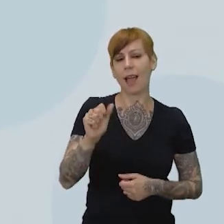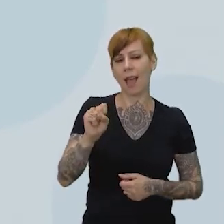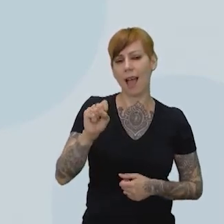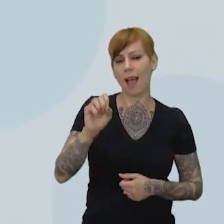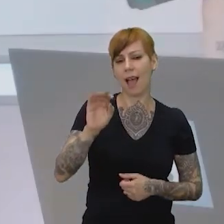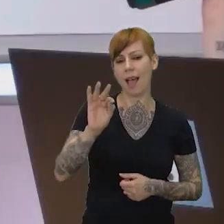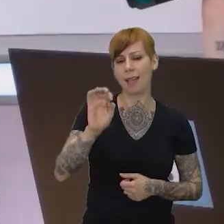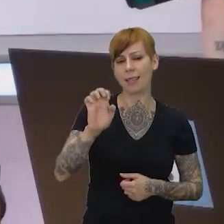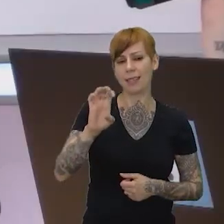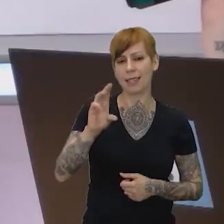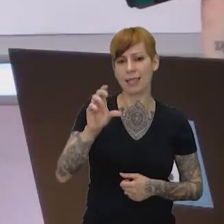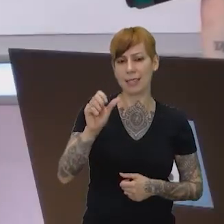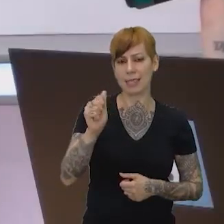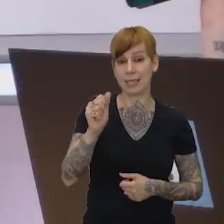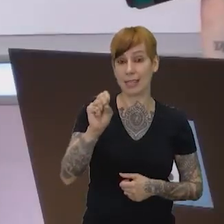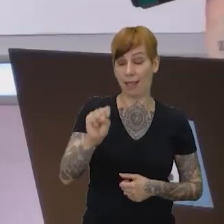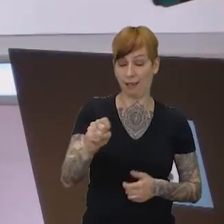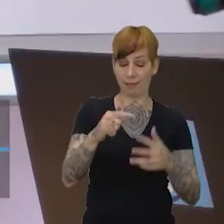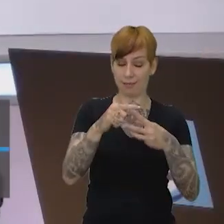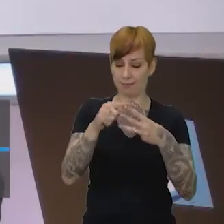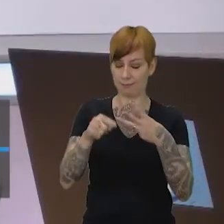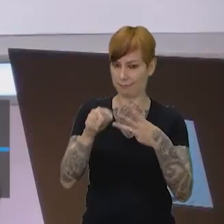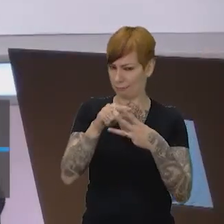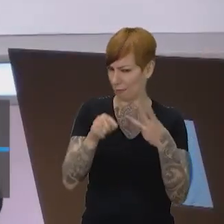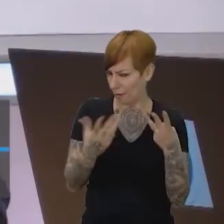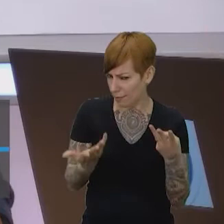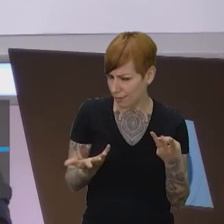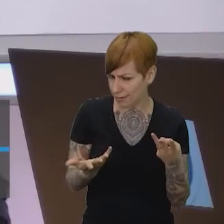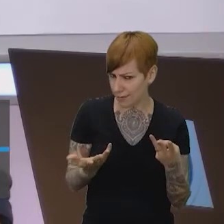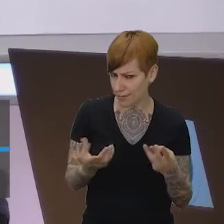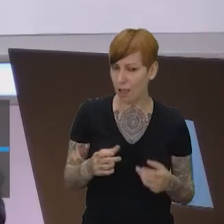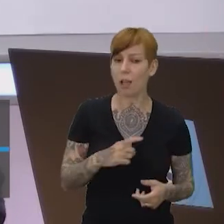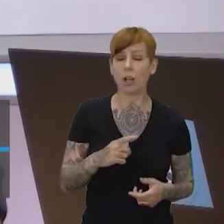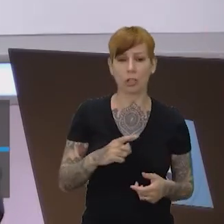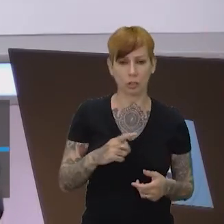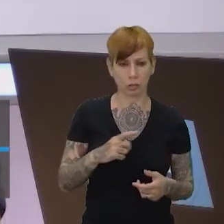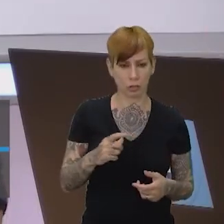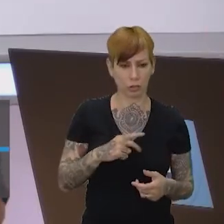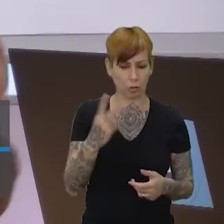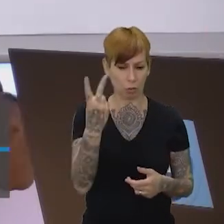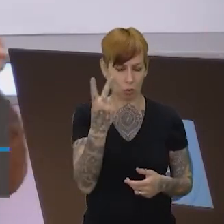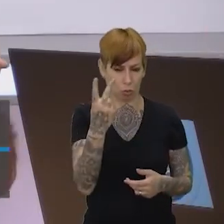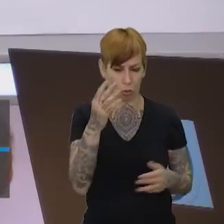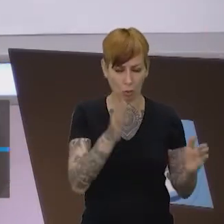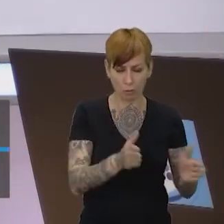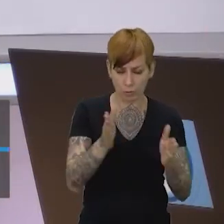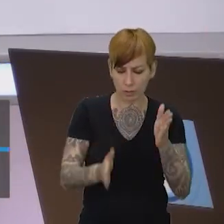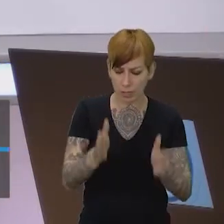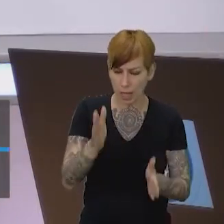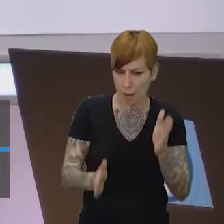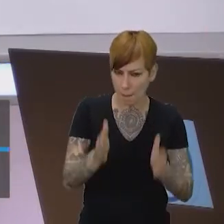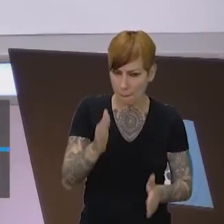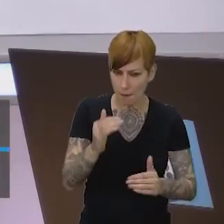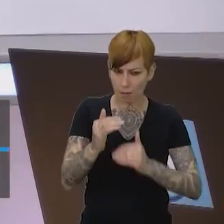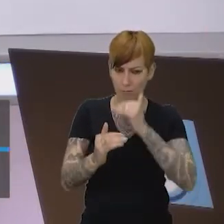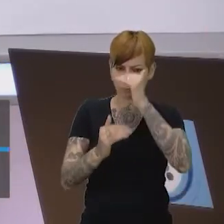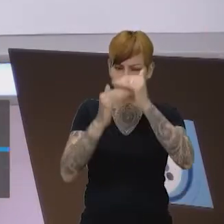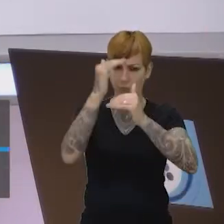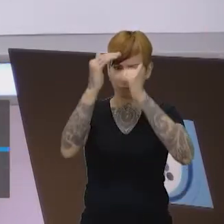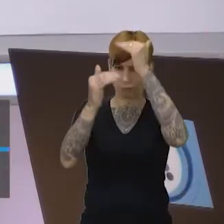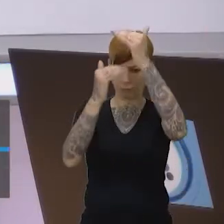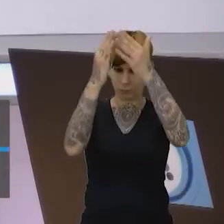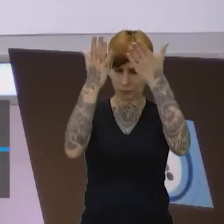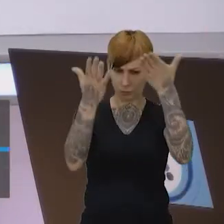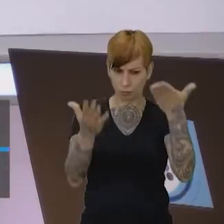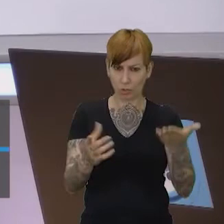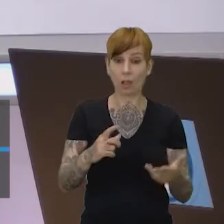aqui 2 estágios evolutivos do ponto de vista social. Tem essas civilizações que você acabou